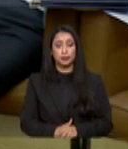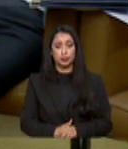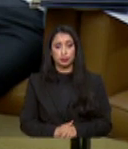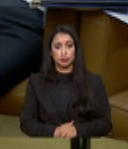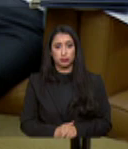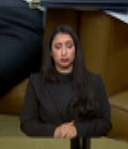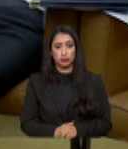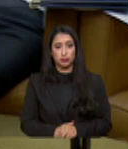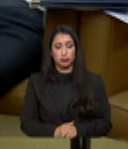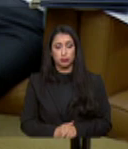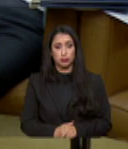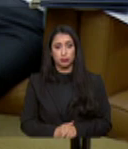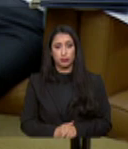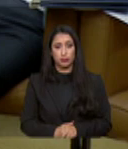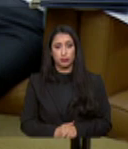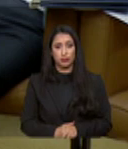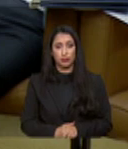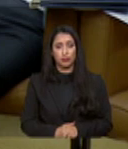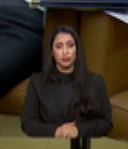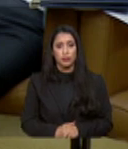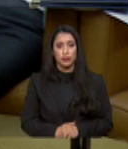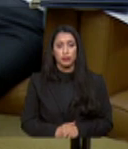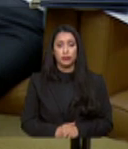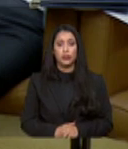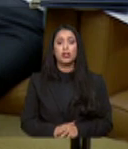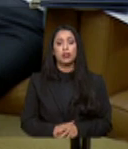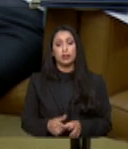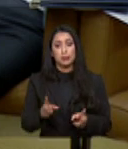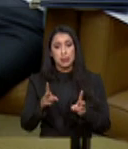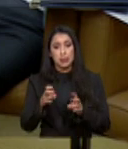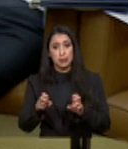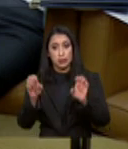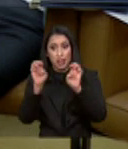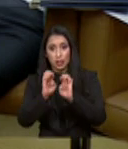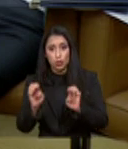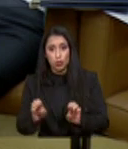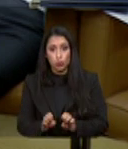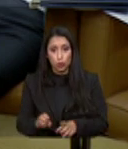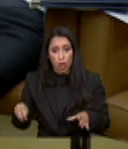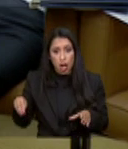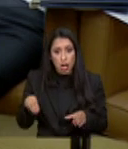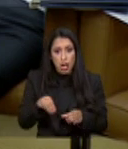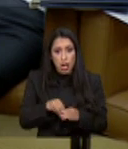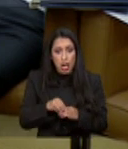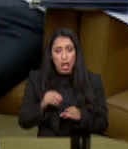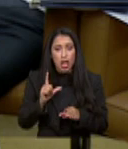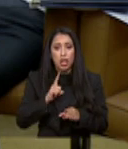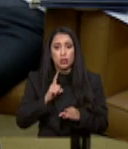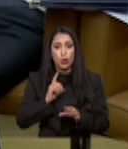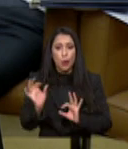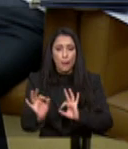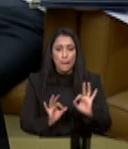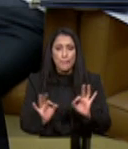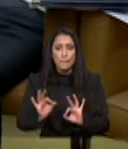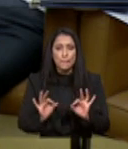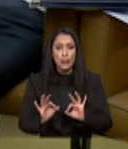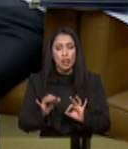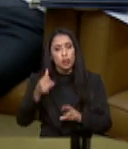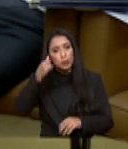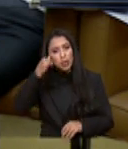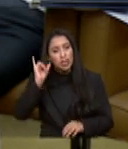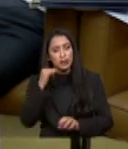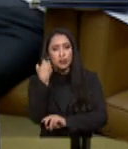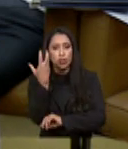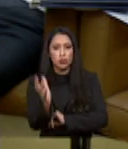corrosão das próprias estruturas internas do plano de ação para prevenção e controle do desmatamento.